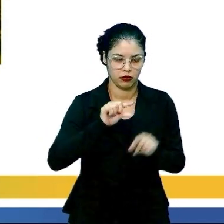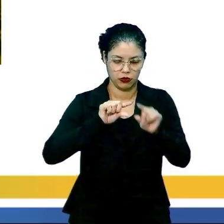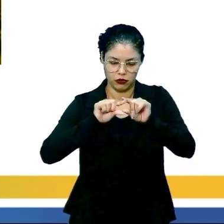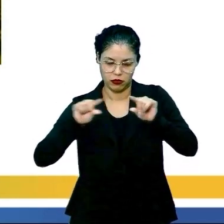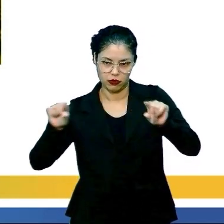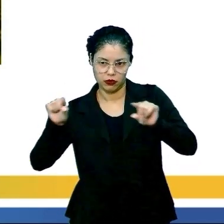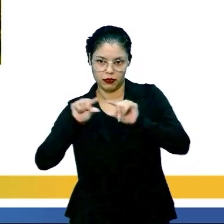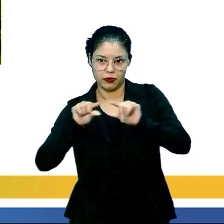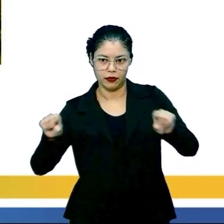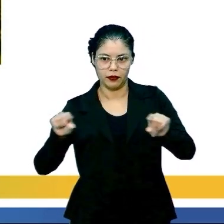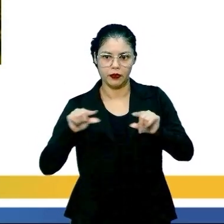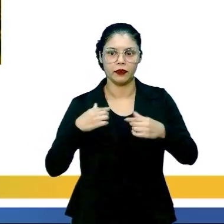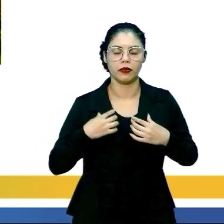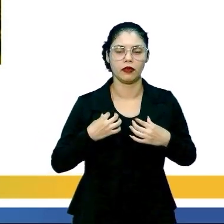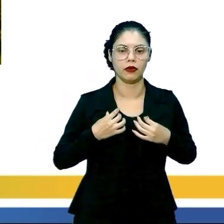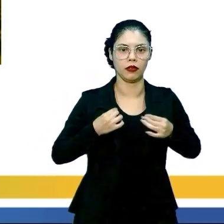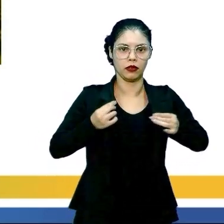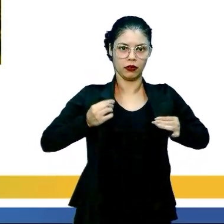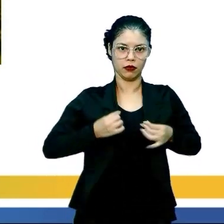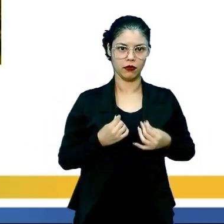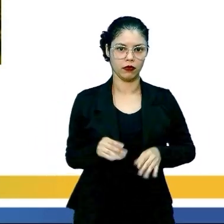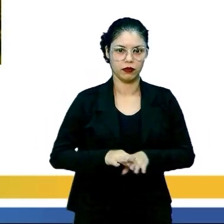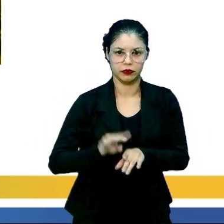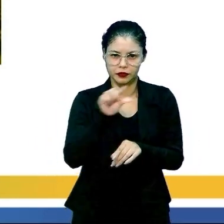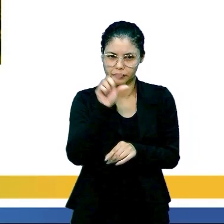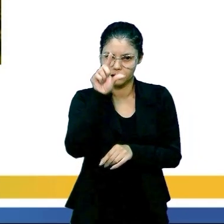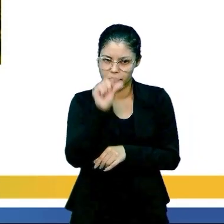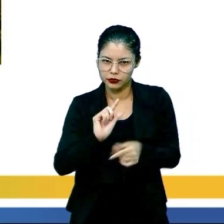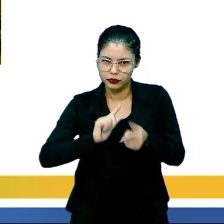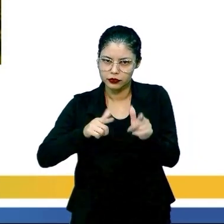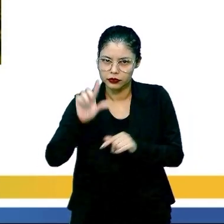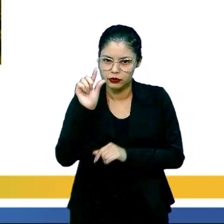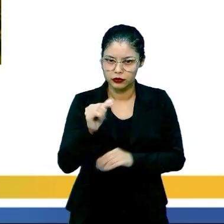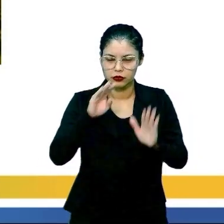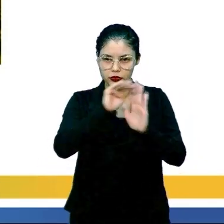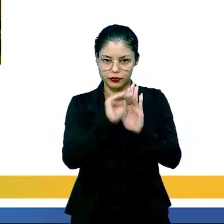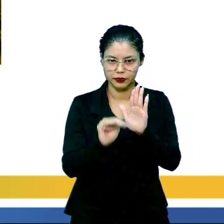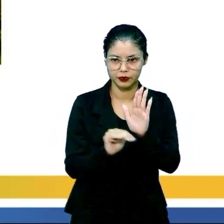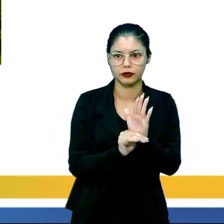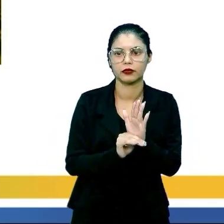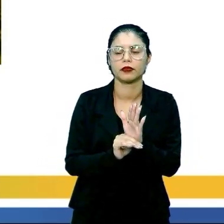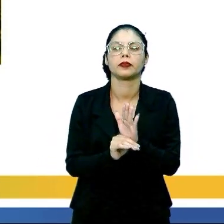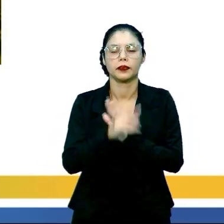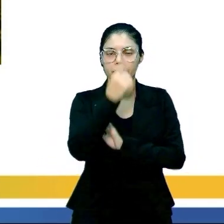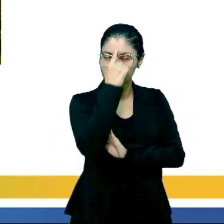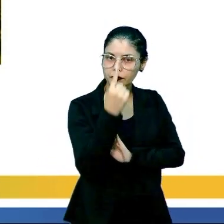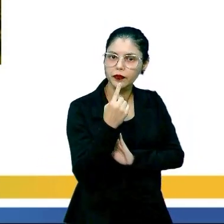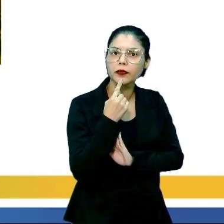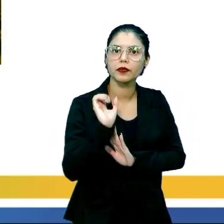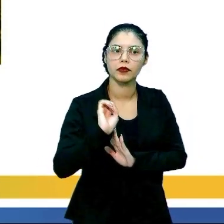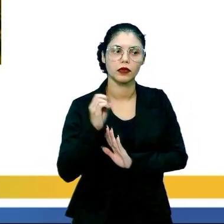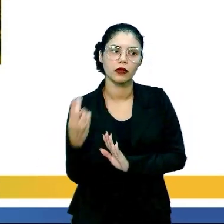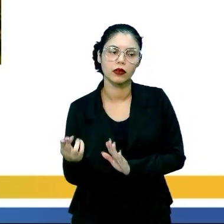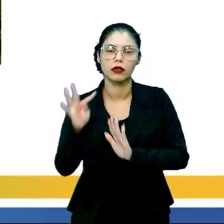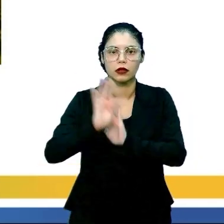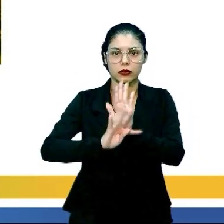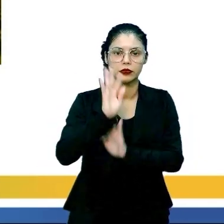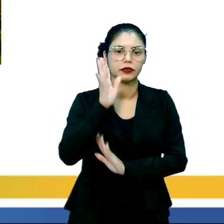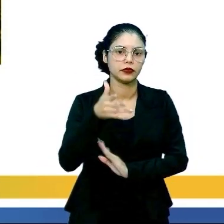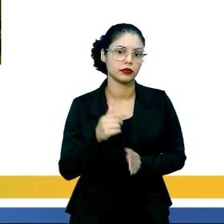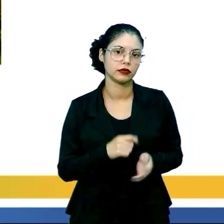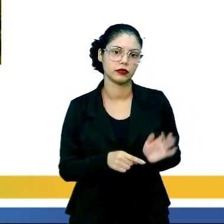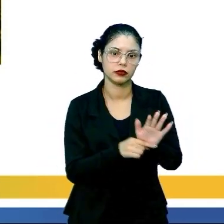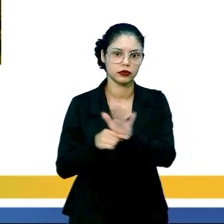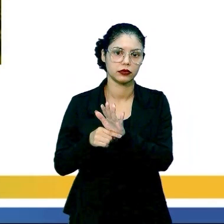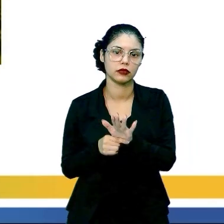referência, que são essas letrinhas menores que estão logo abaixo, ou da imagem ou do texto, porque ele já vai te